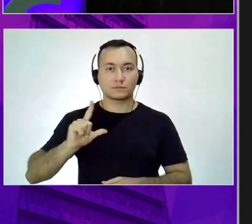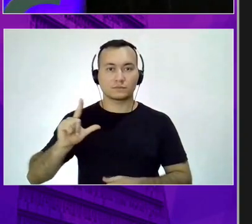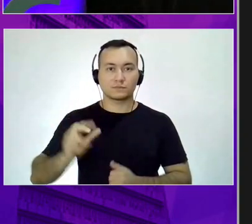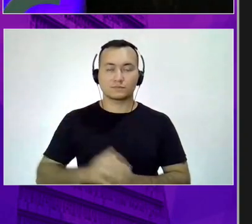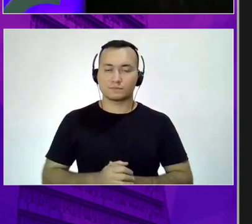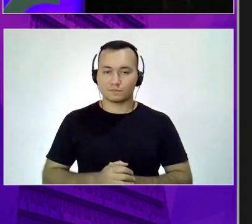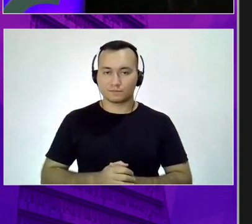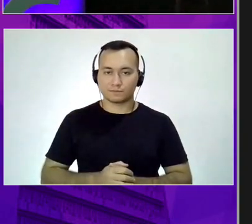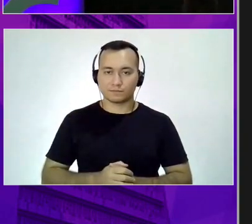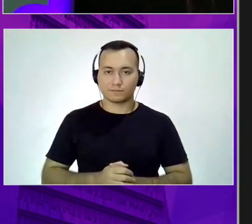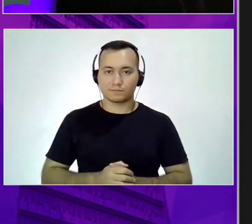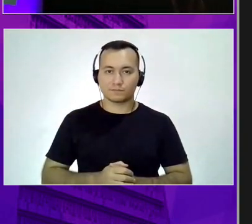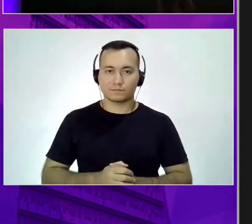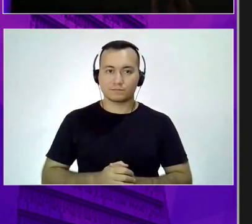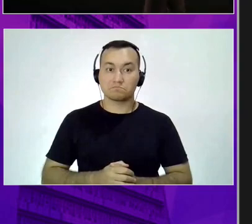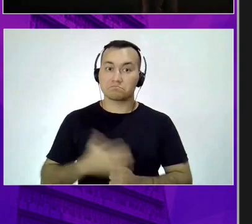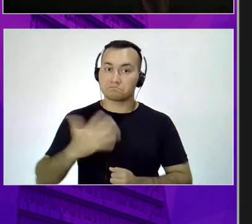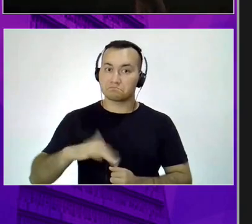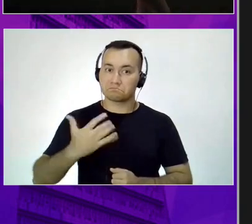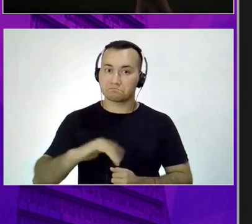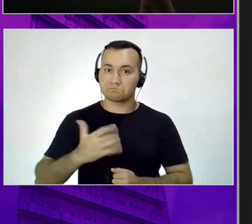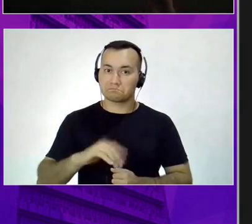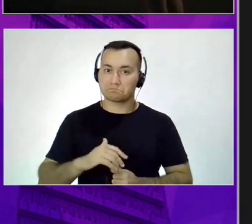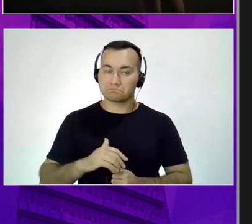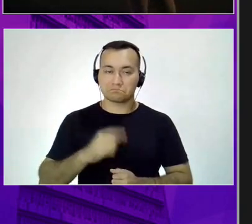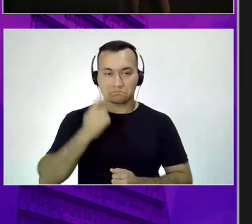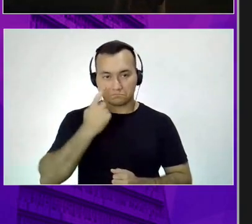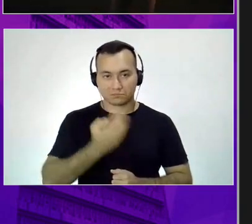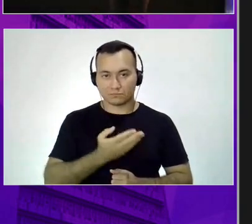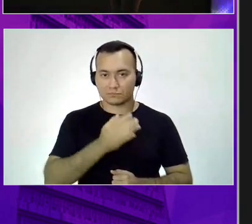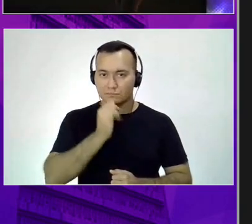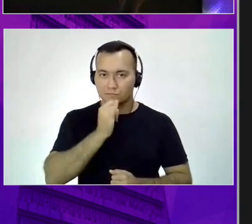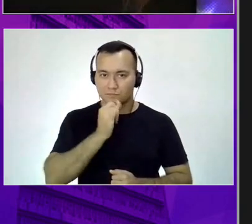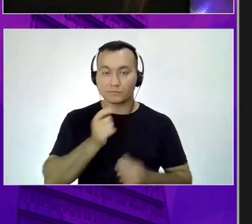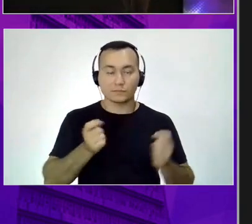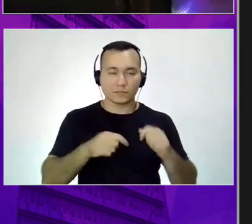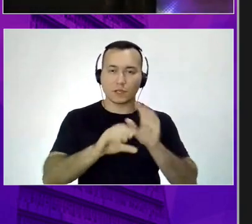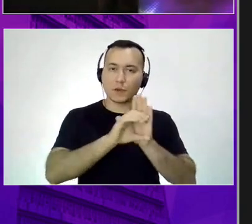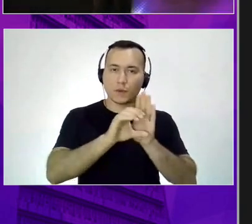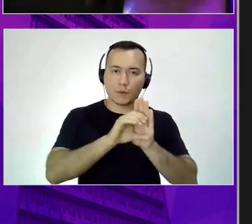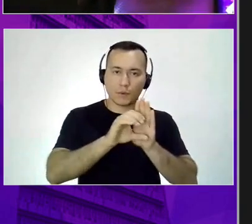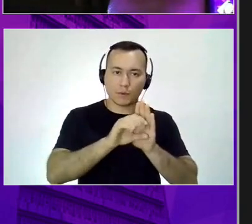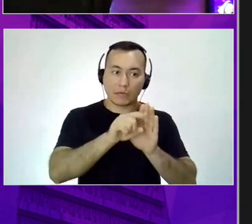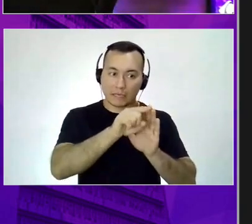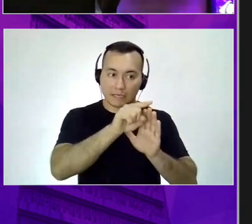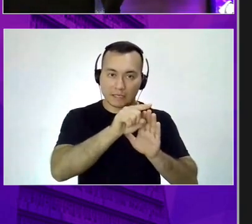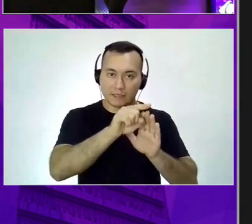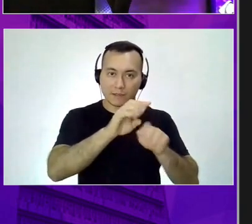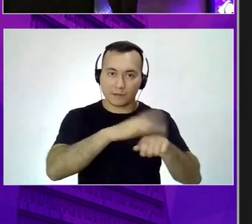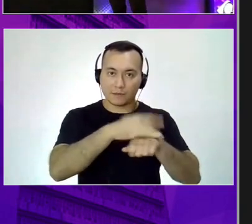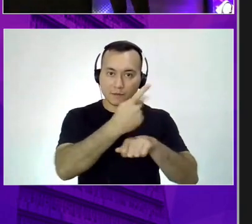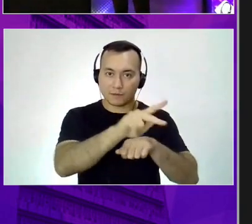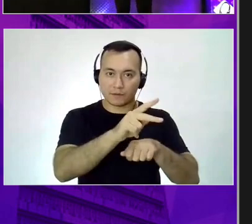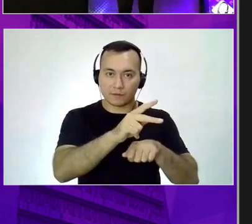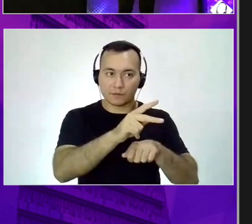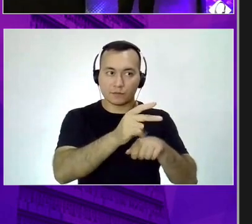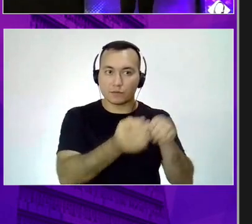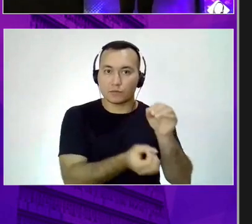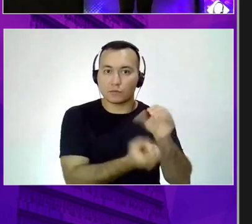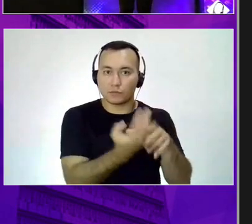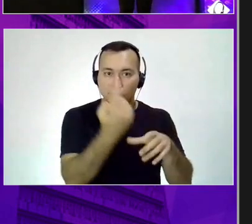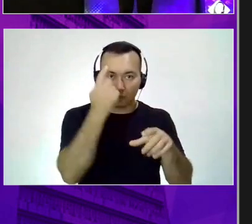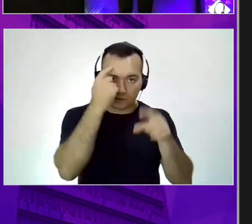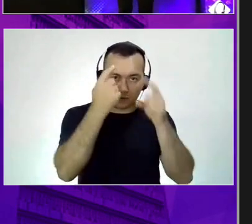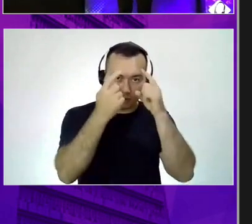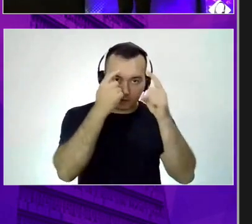um exemplo, onde eu vou gerar um trecho de código Python para fazer uma conexão com uma base que